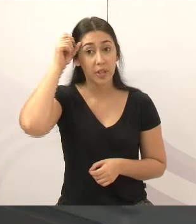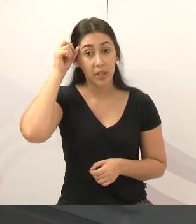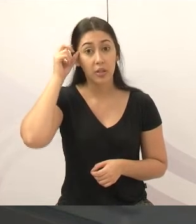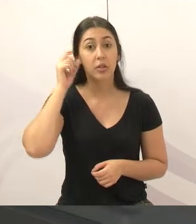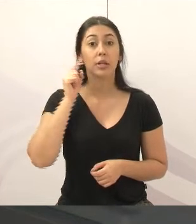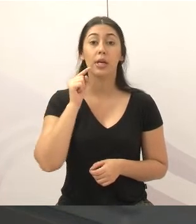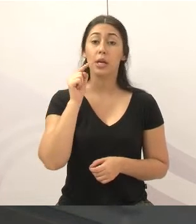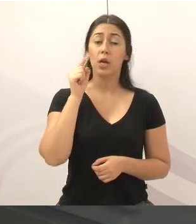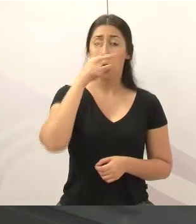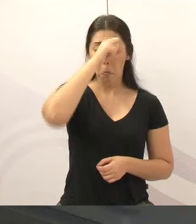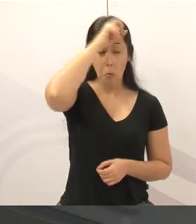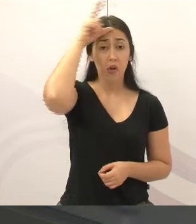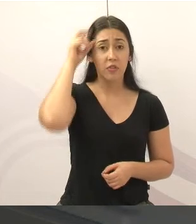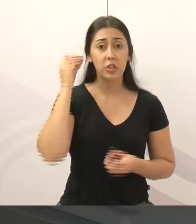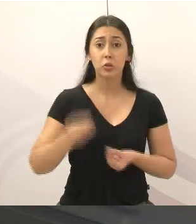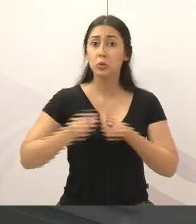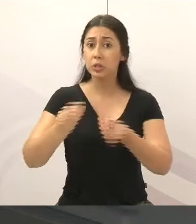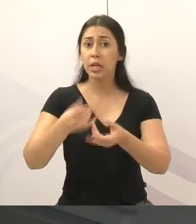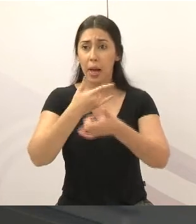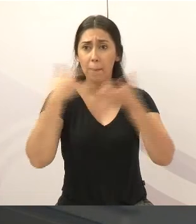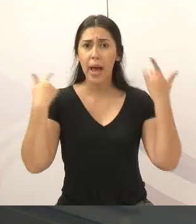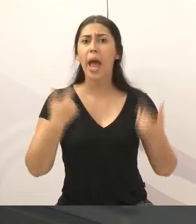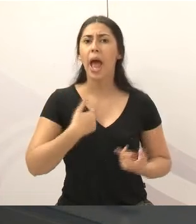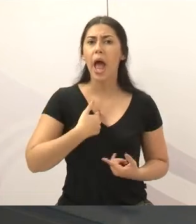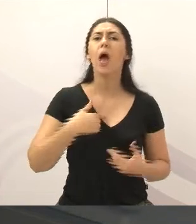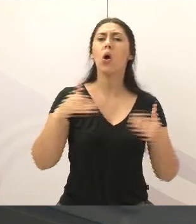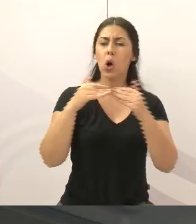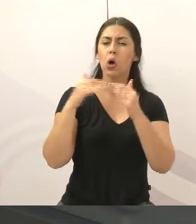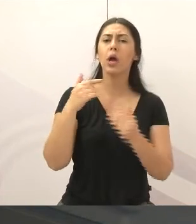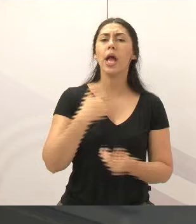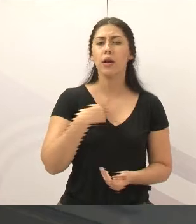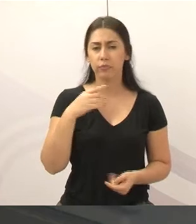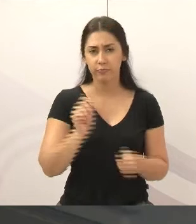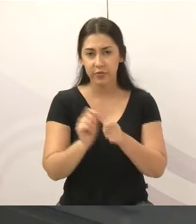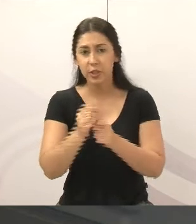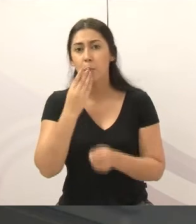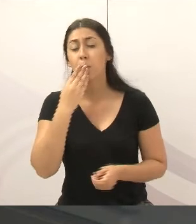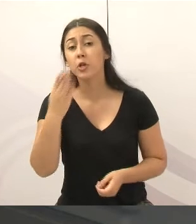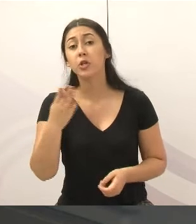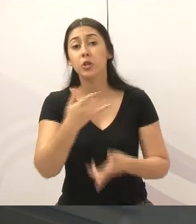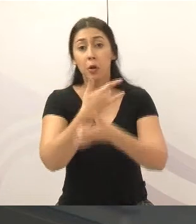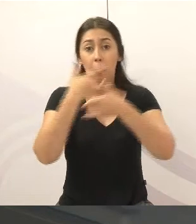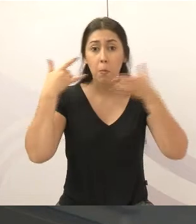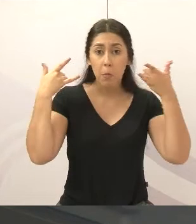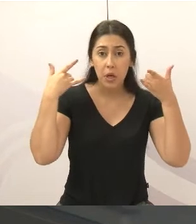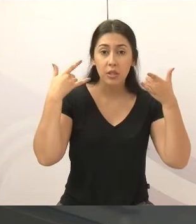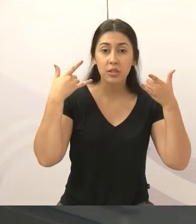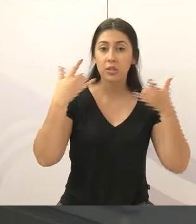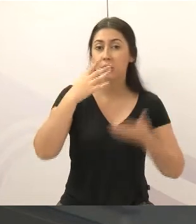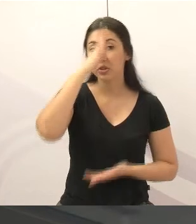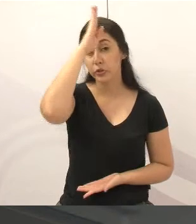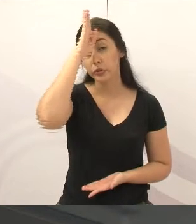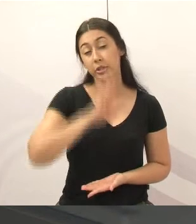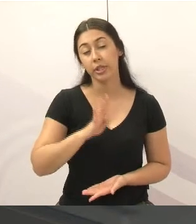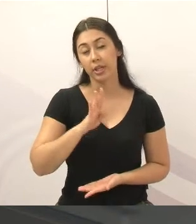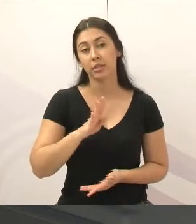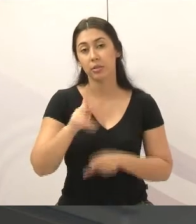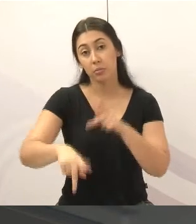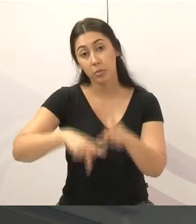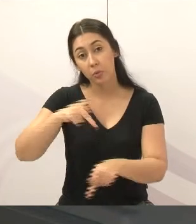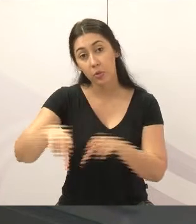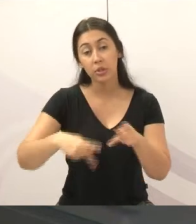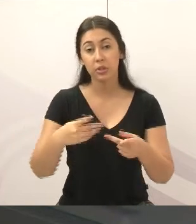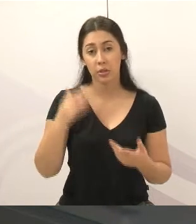que ele pudesse fornecer isso. Então tá bom, eu topo, vamos fazer um pedido para que essas máscaras possam ser fornecidas para a